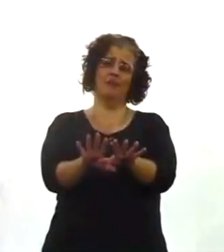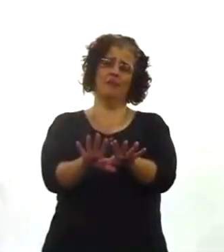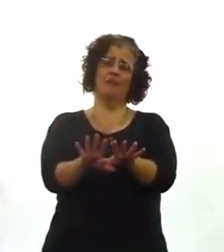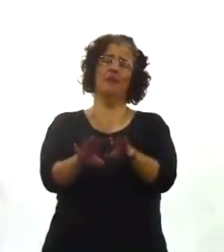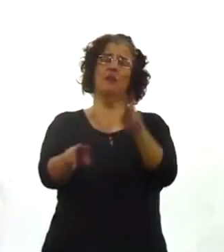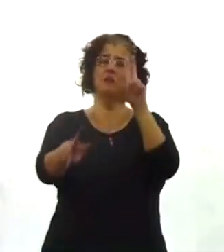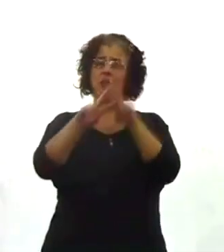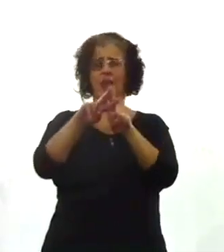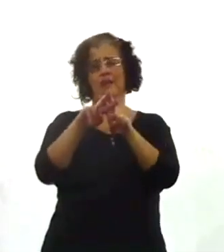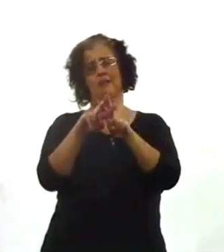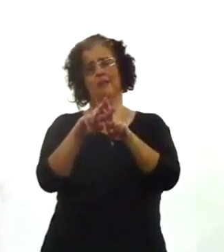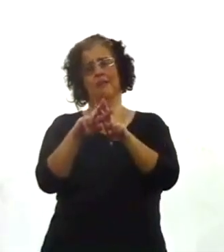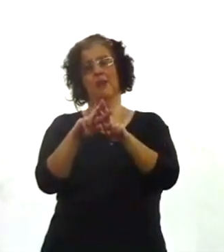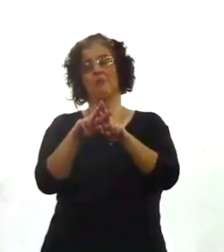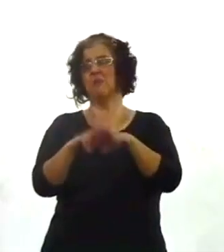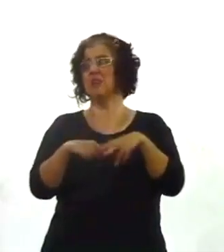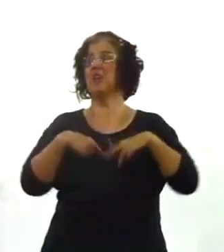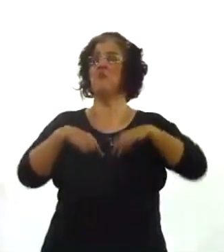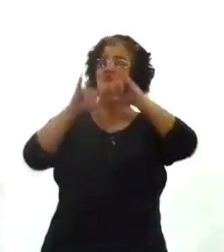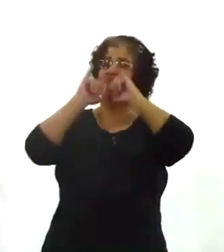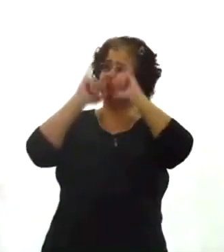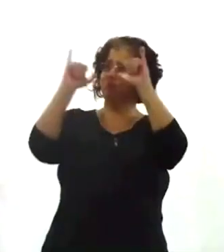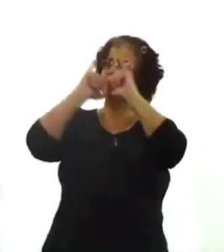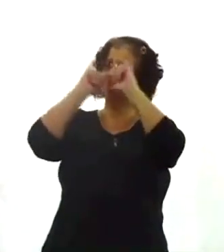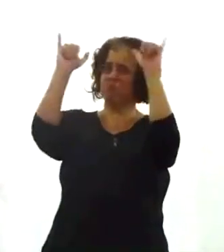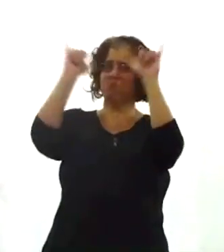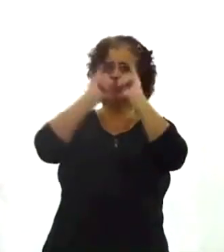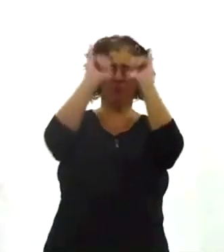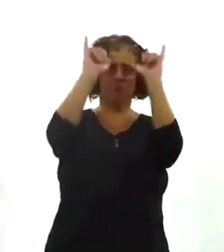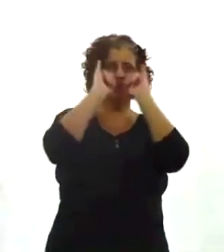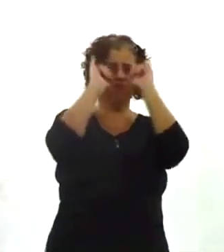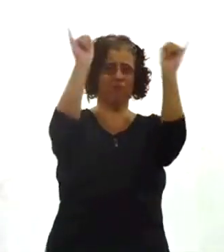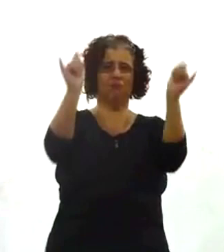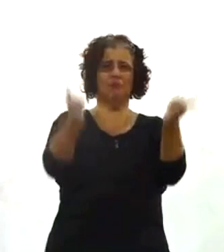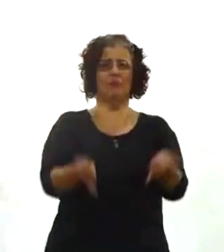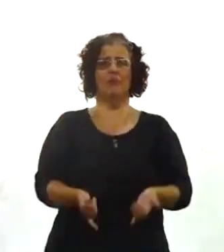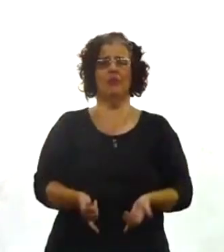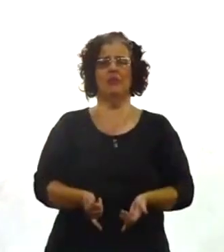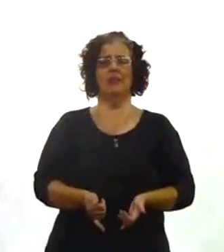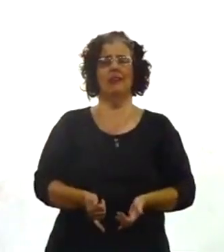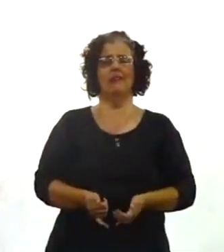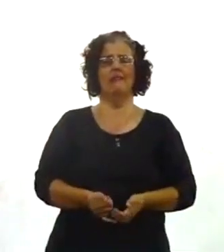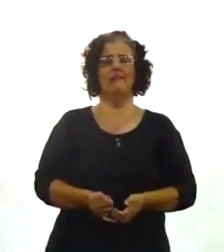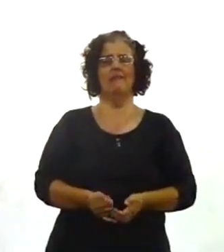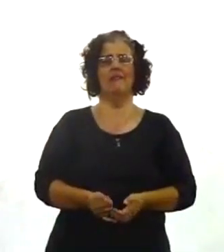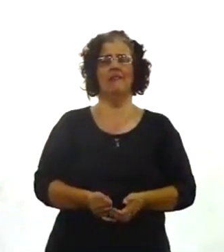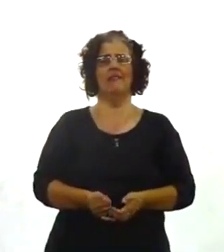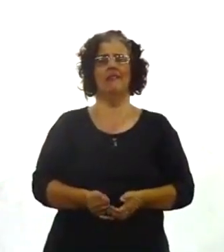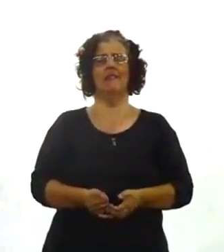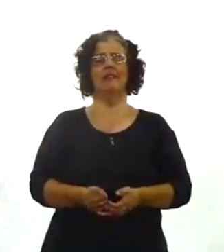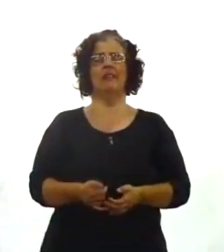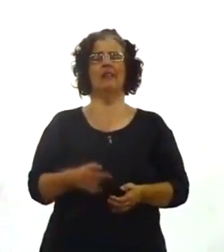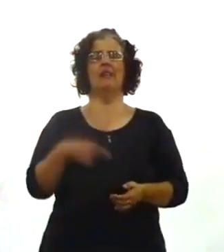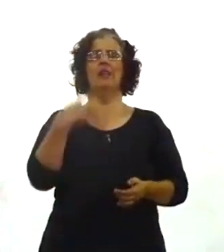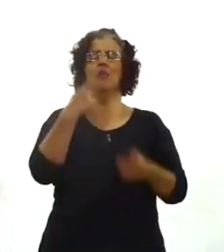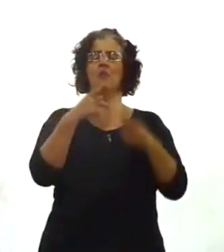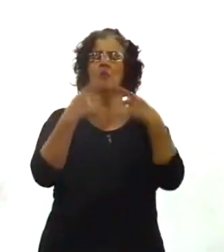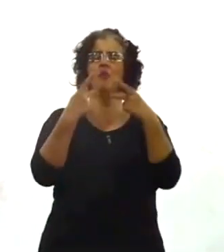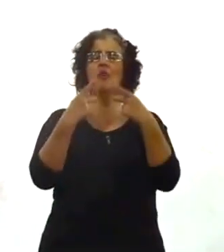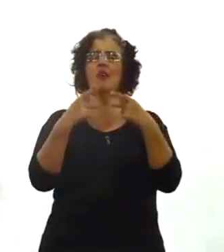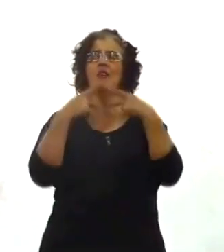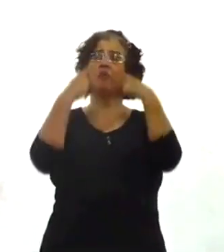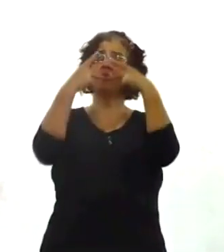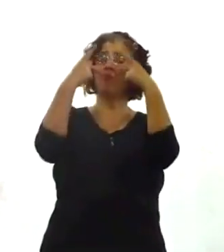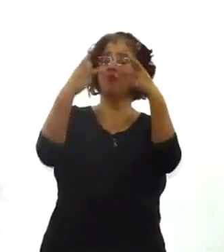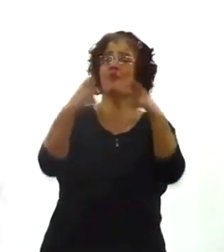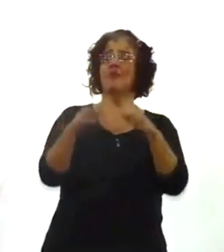sobremaneira. Ele não disse isso que eu vou colocar agora, mas é como se ele tivesse dito, porque ele